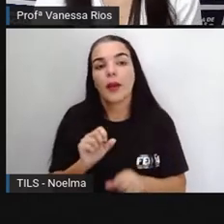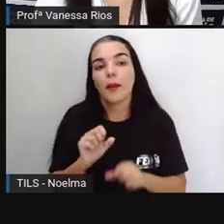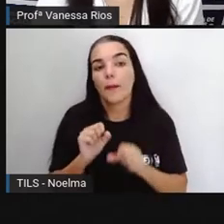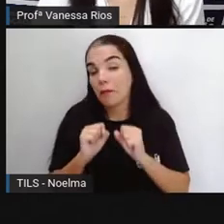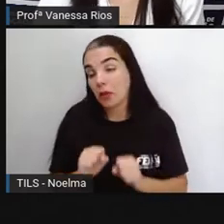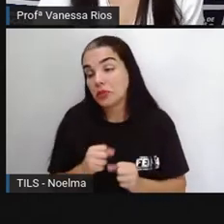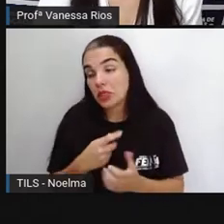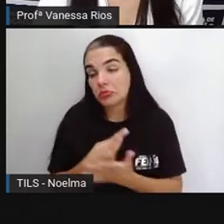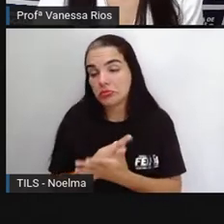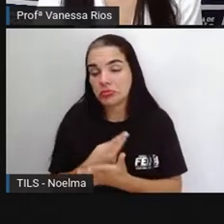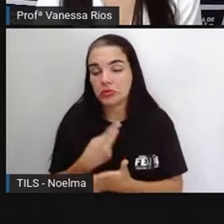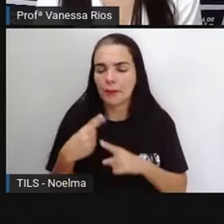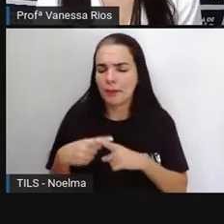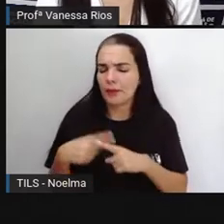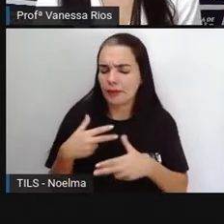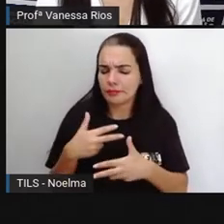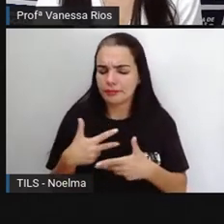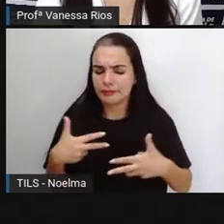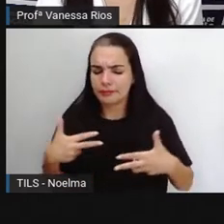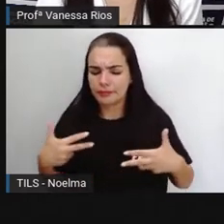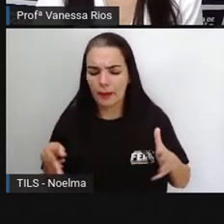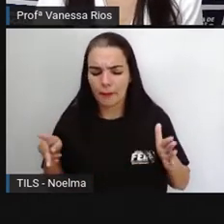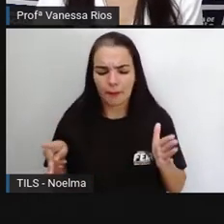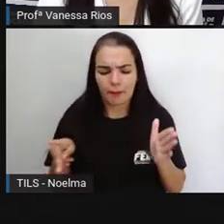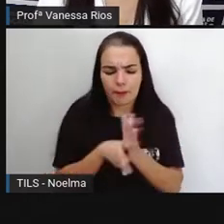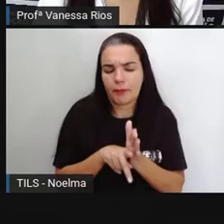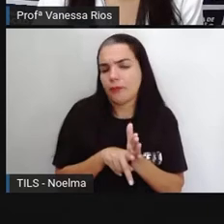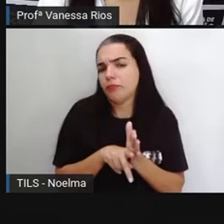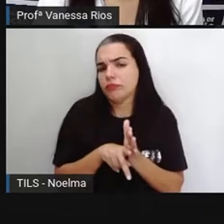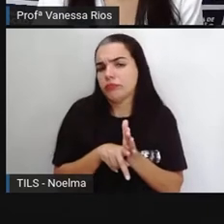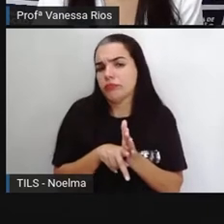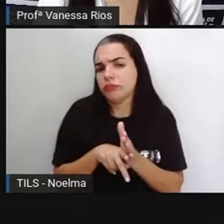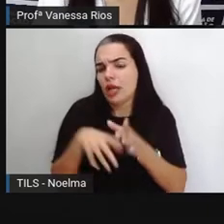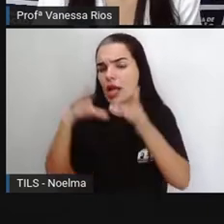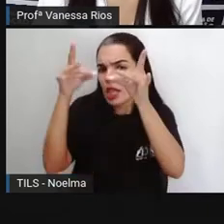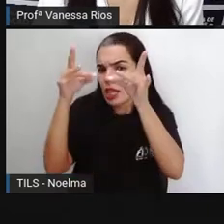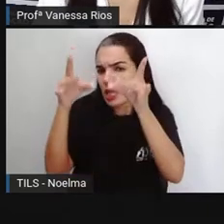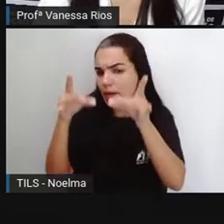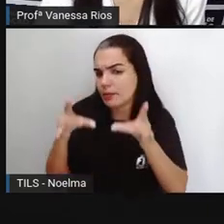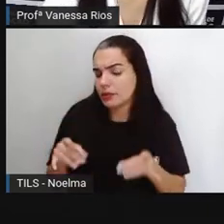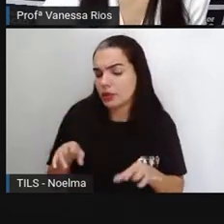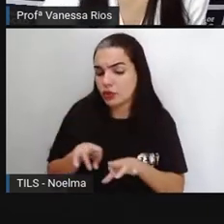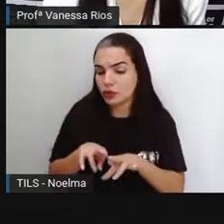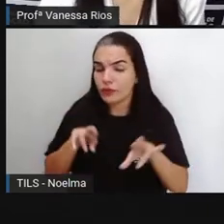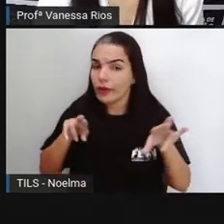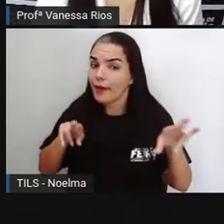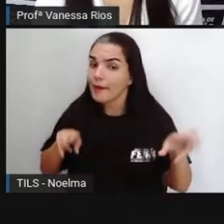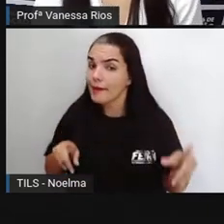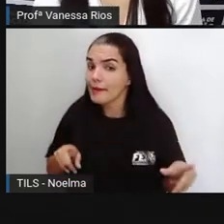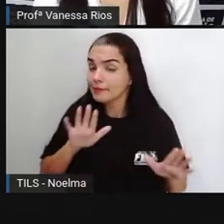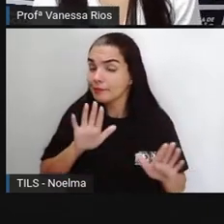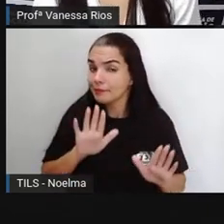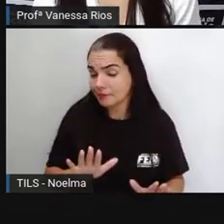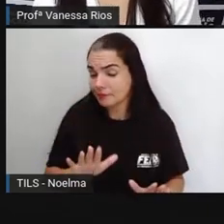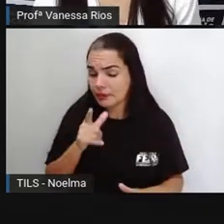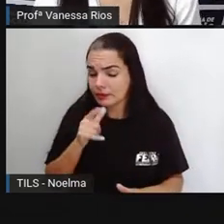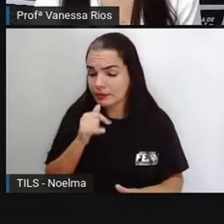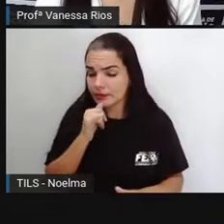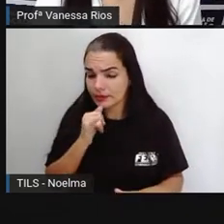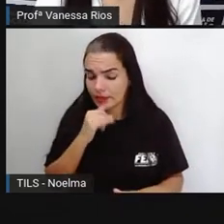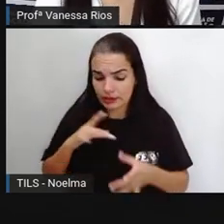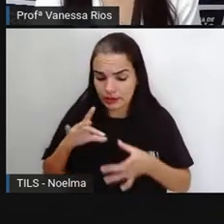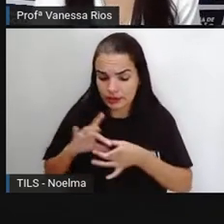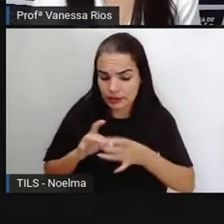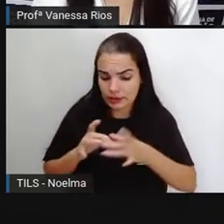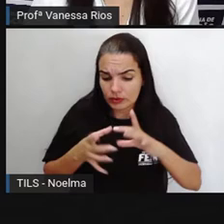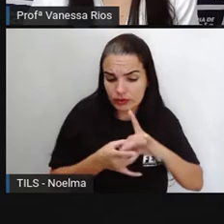os materiais eles possuem aí propriedades diferentes, propriedades que vão se associando ao